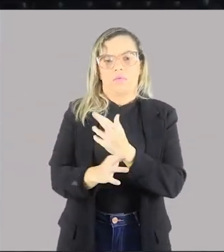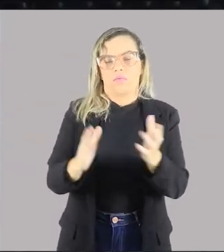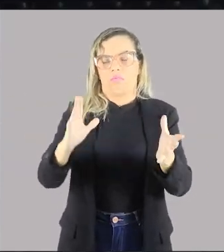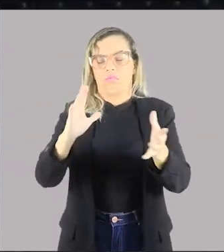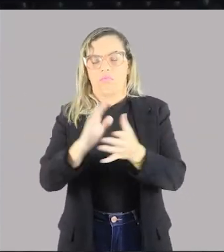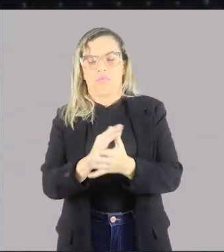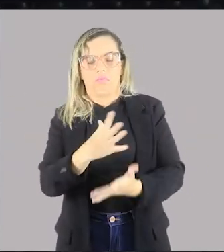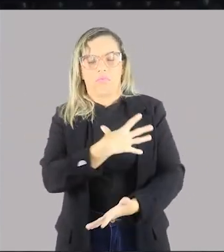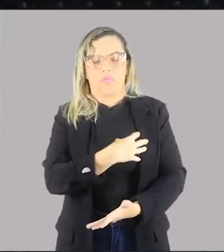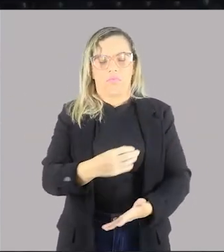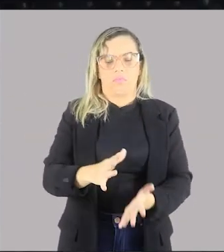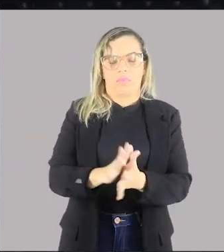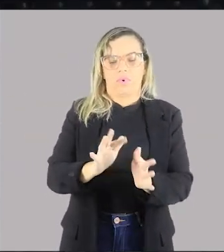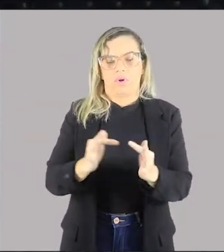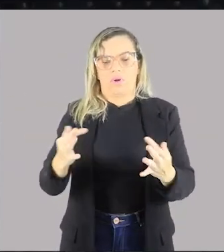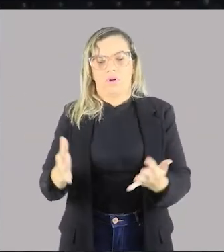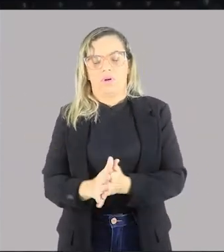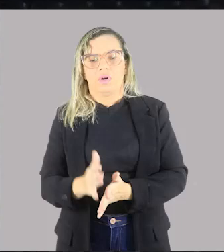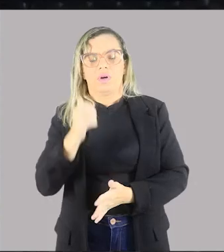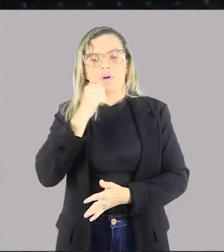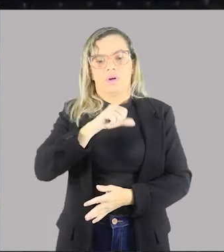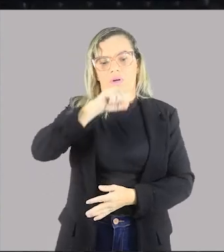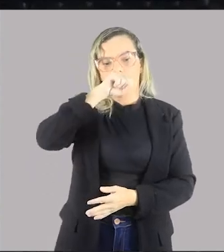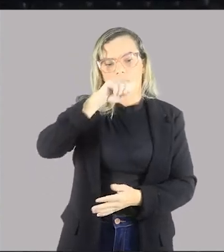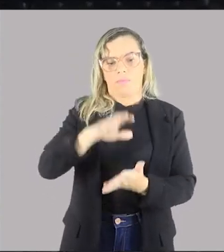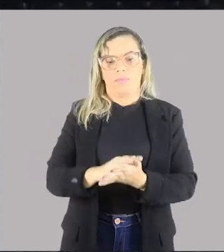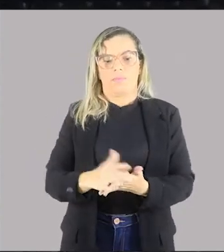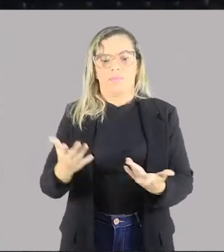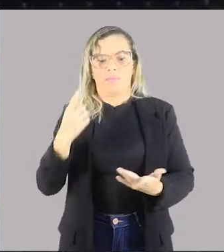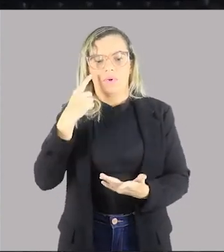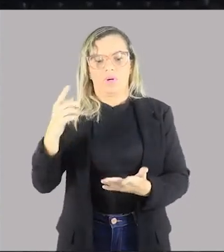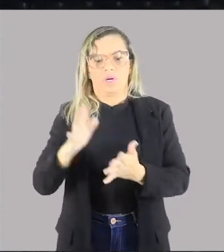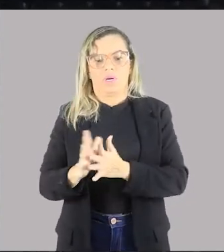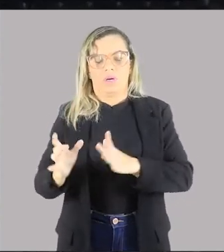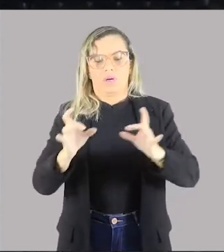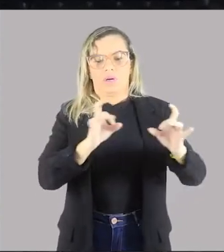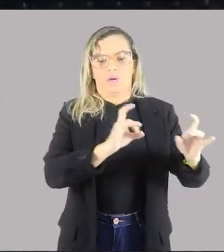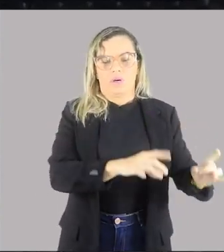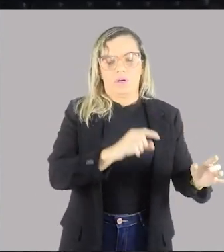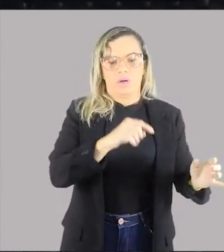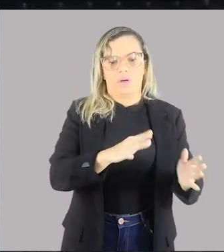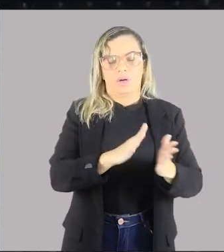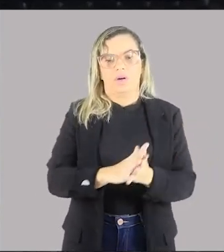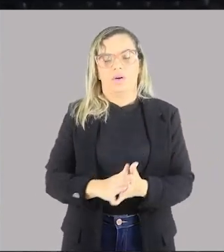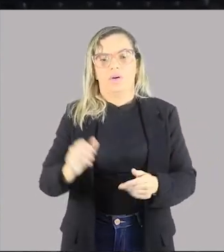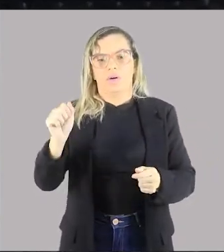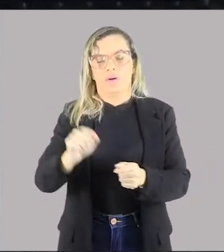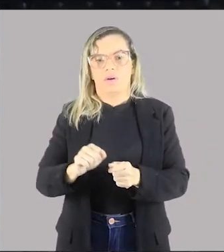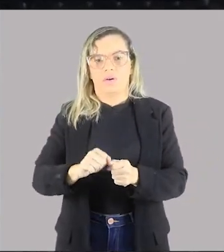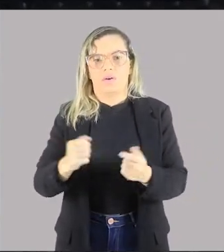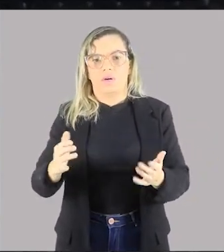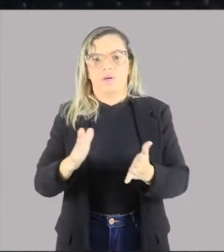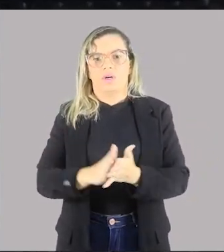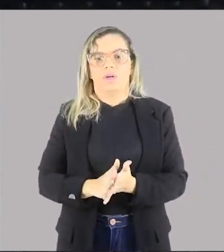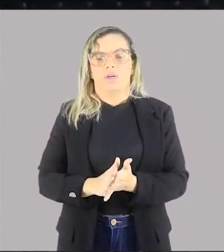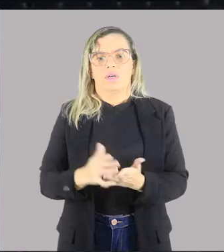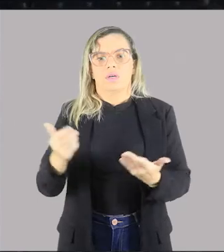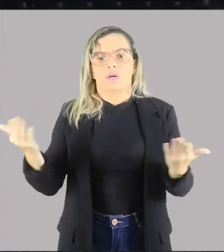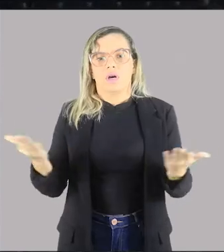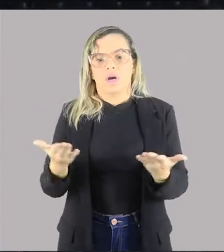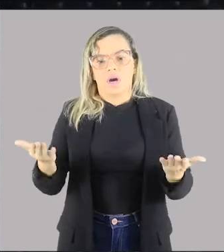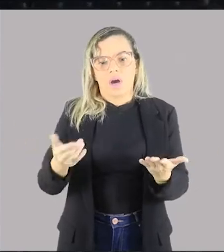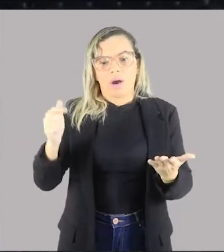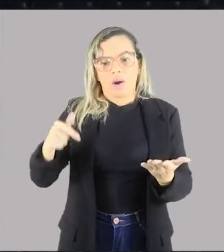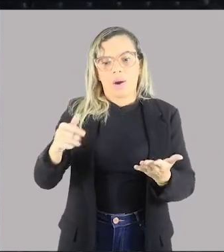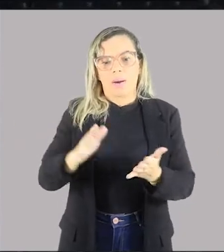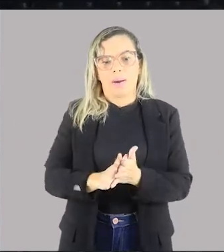seja mãe, certo? Até o terceiro grau. Recusar-se a atualizar seus dados cadastrais quando solicitado. Importante